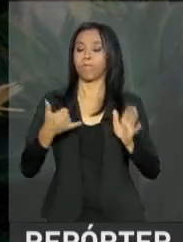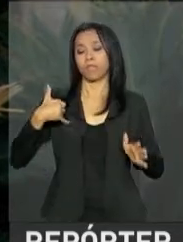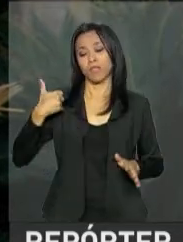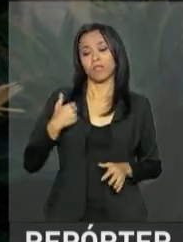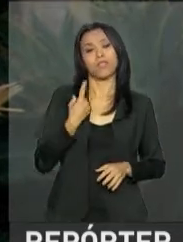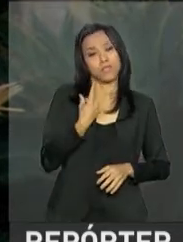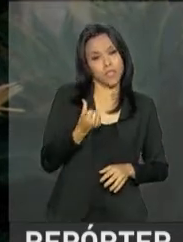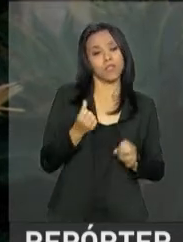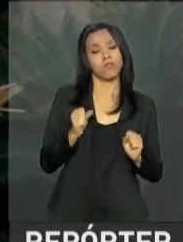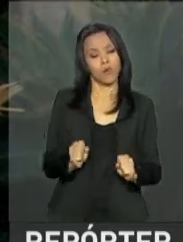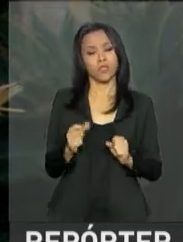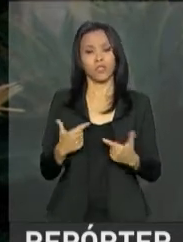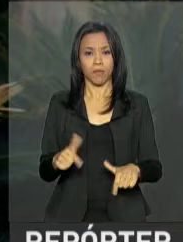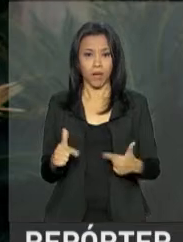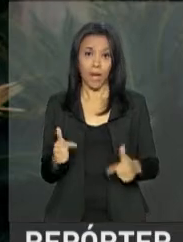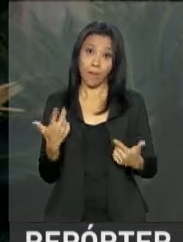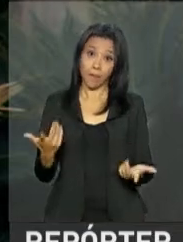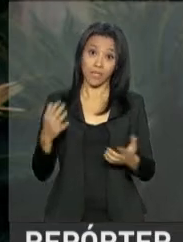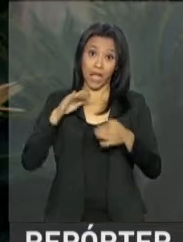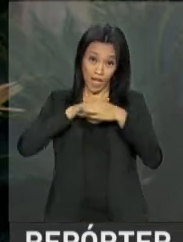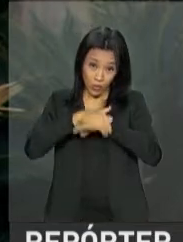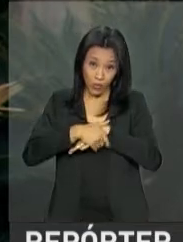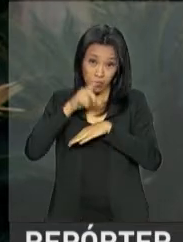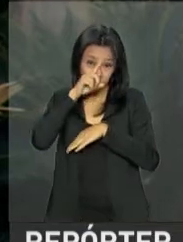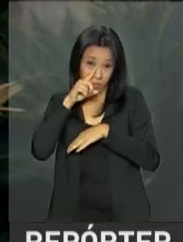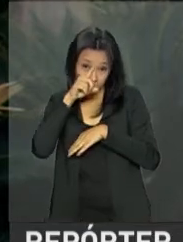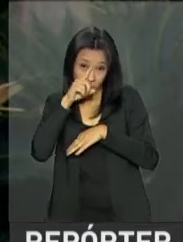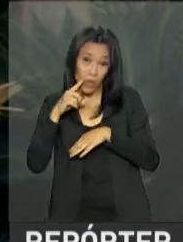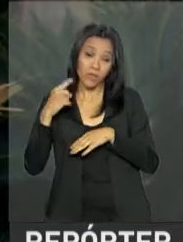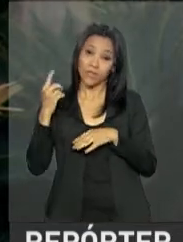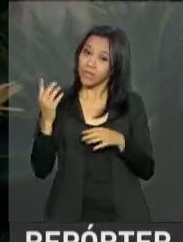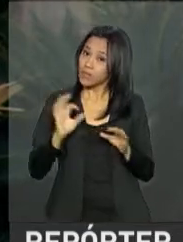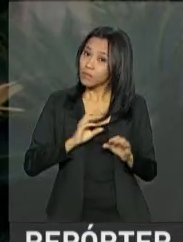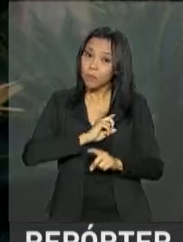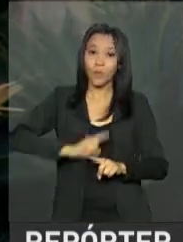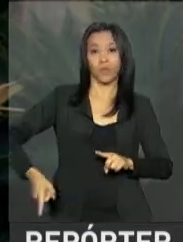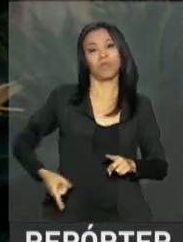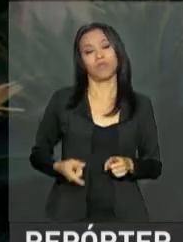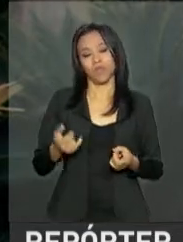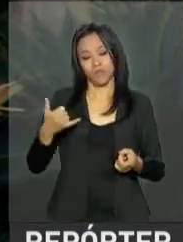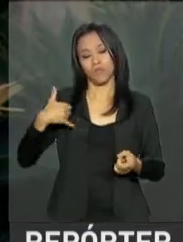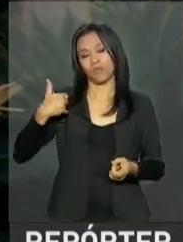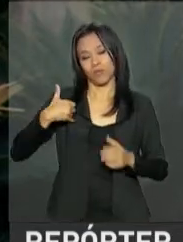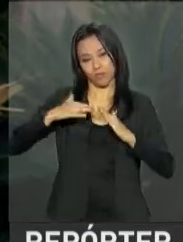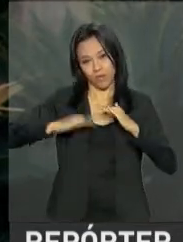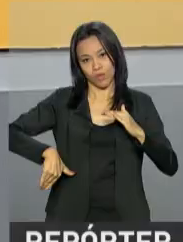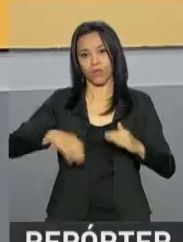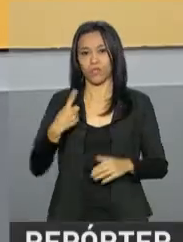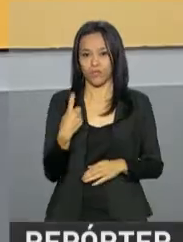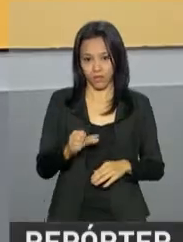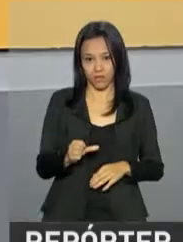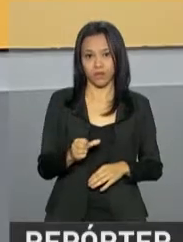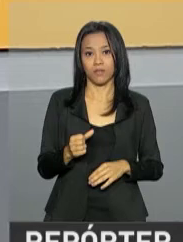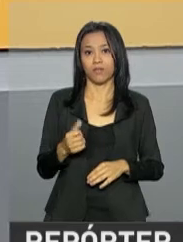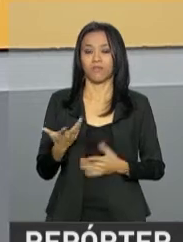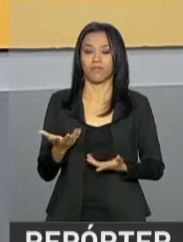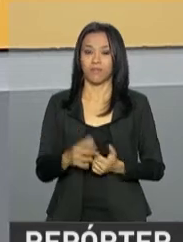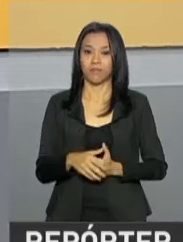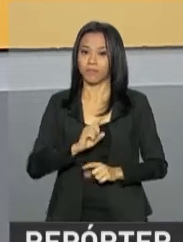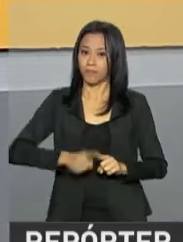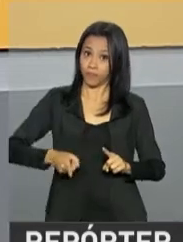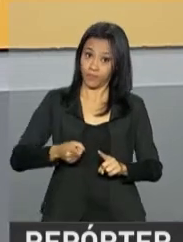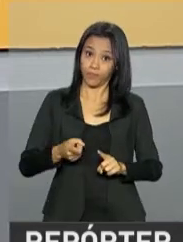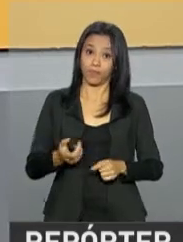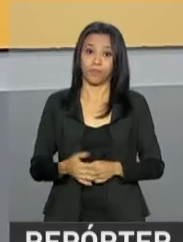nas atividades noturnas perigosas ou insalubres e são proibidas para os menores de idade e em